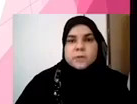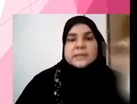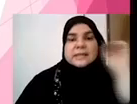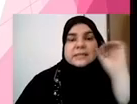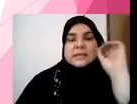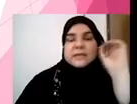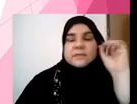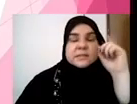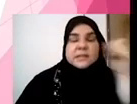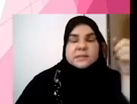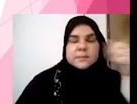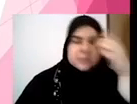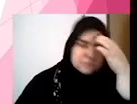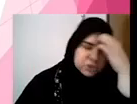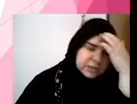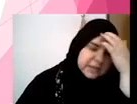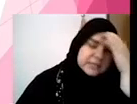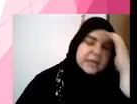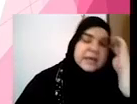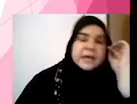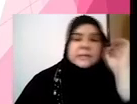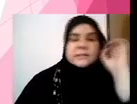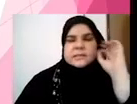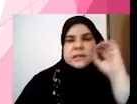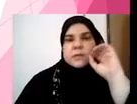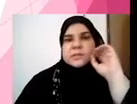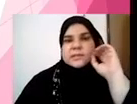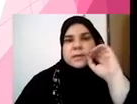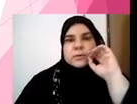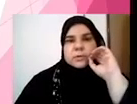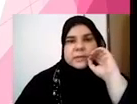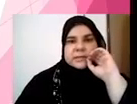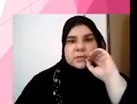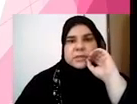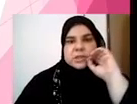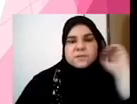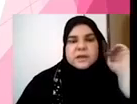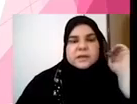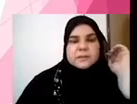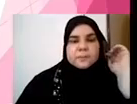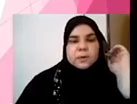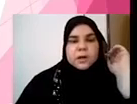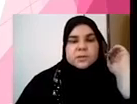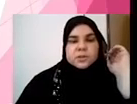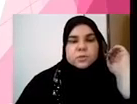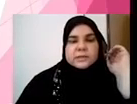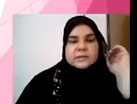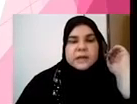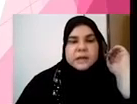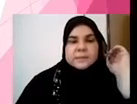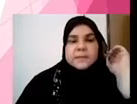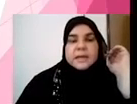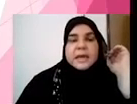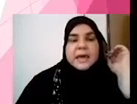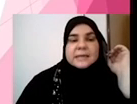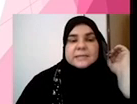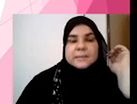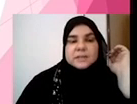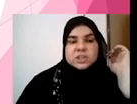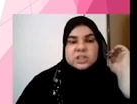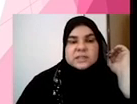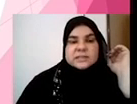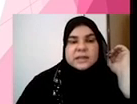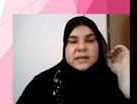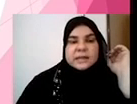menos 11, vezes 10 a menos 23, eles não estão em notação científica ainda por causa de um detalhe.